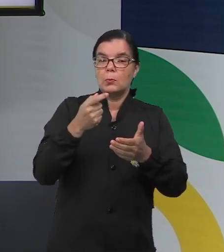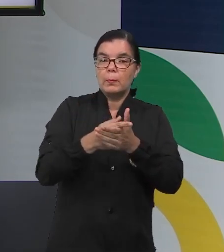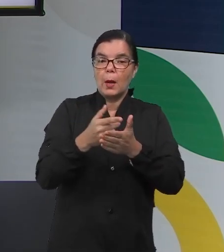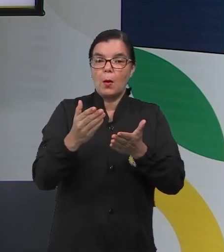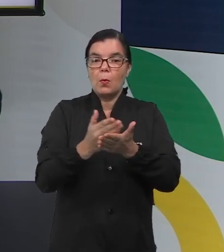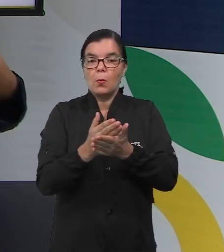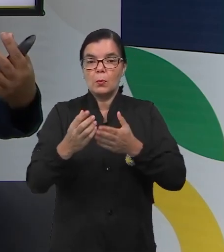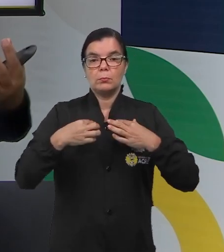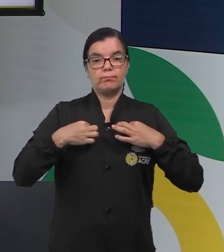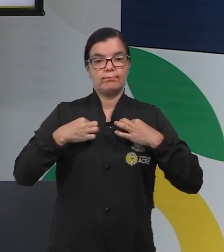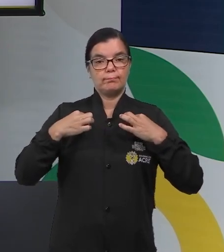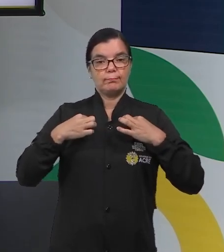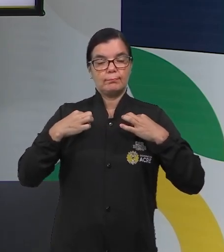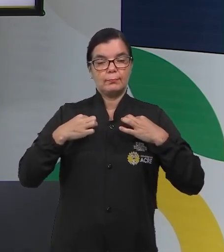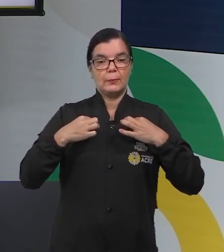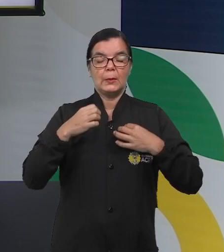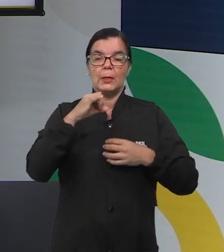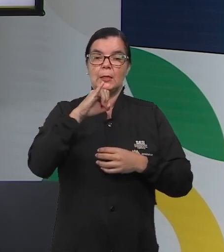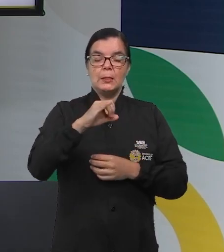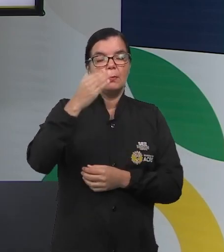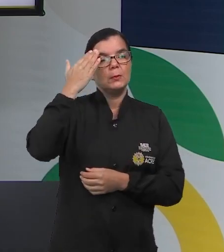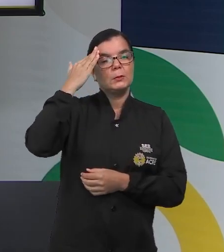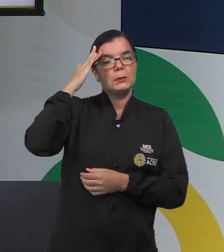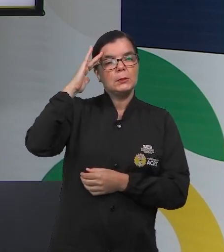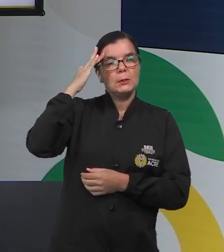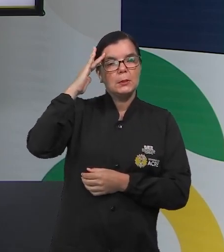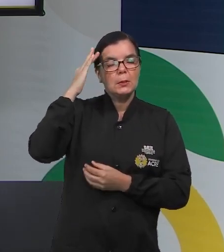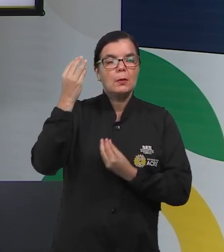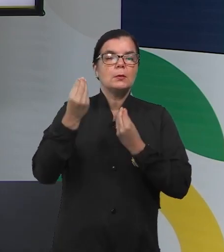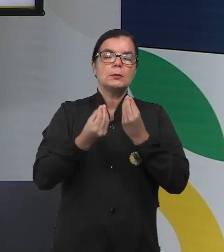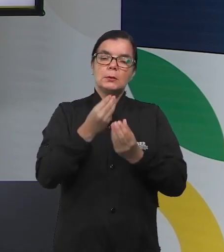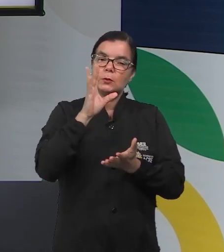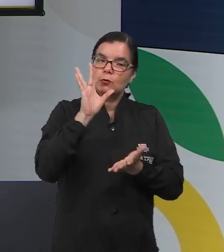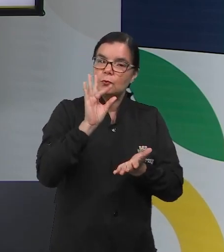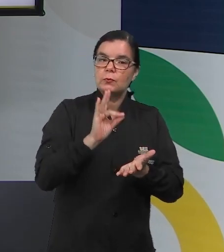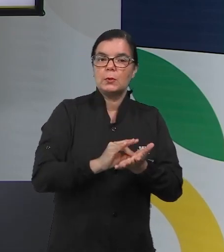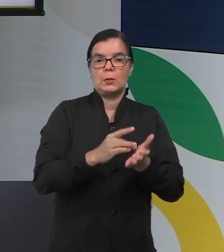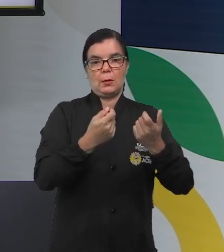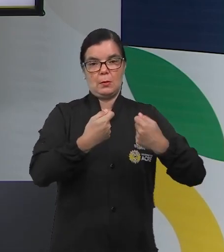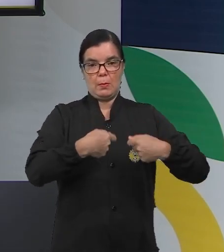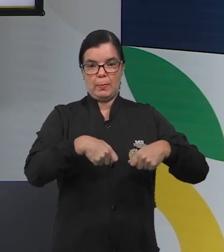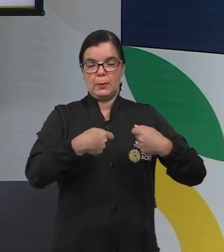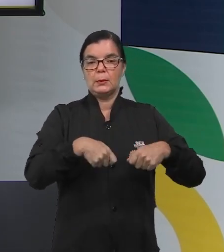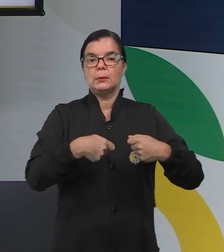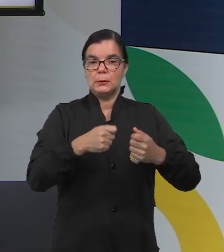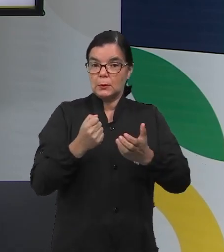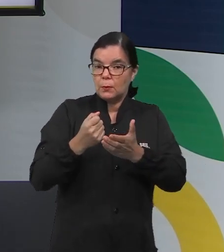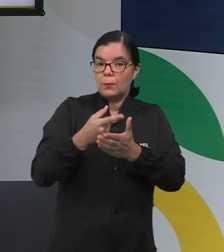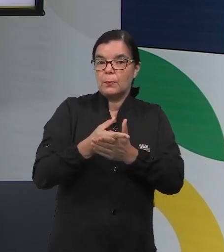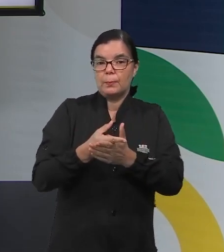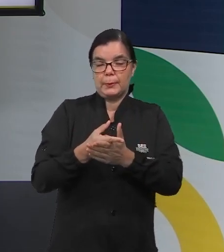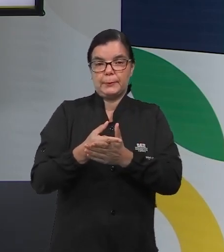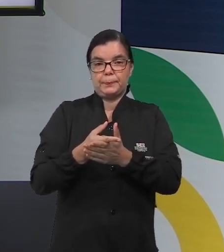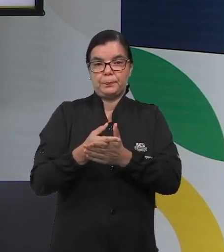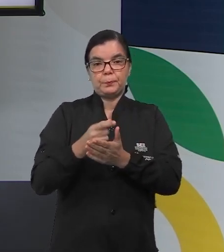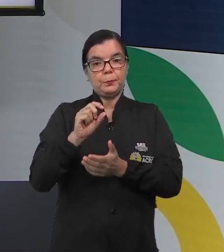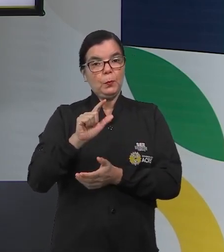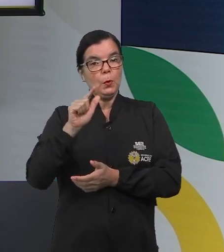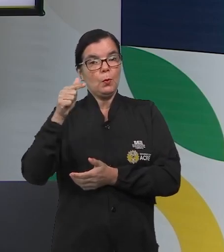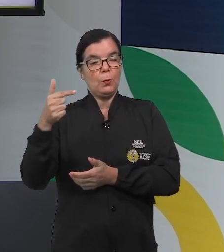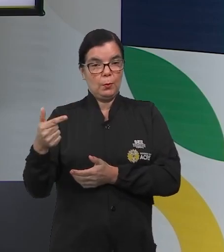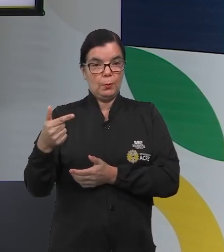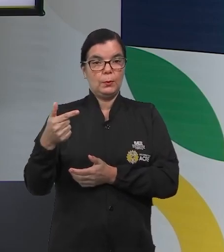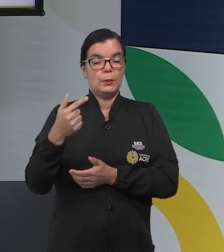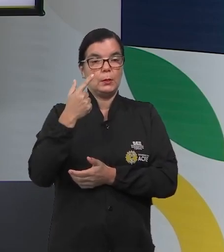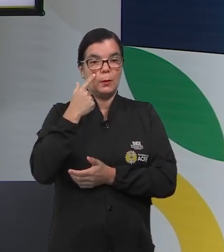bem, tá? Para você ter uma reflexão se aquilo realmente é necessário para você. Outro ponto